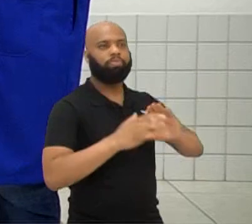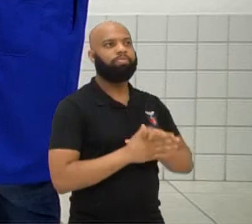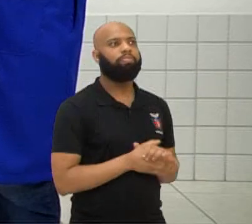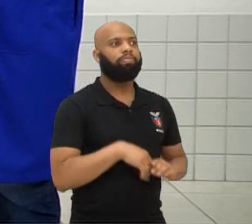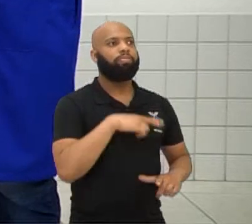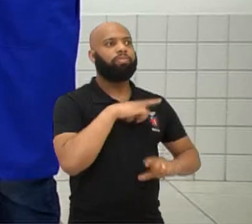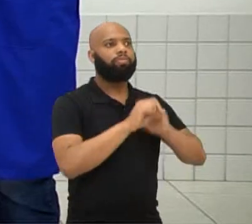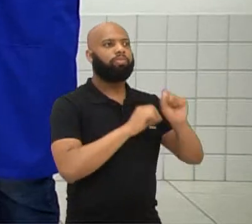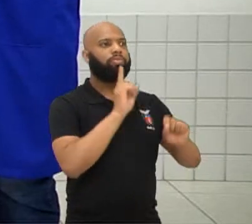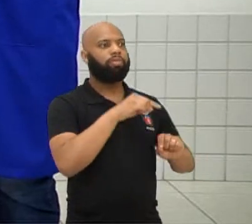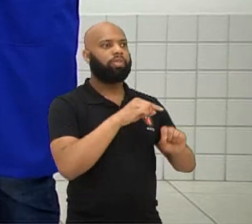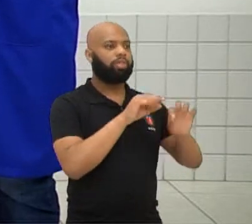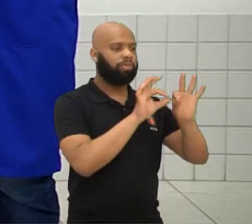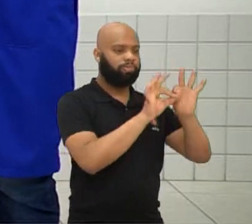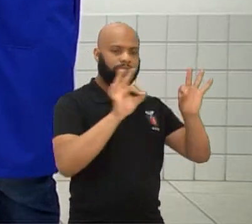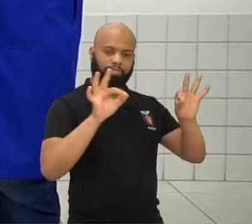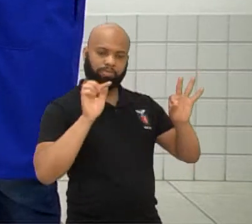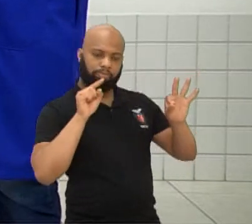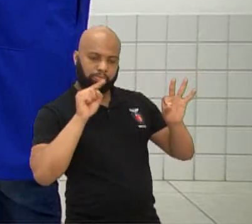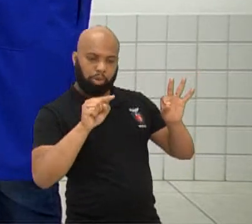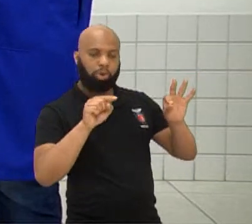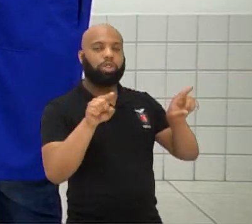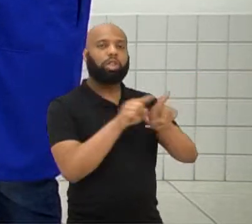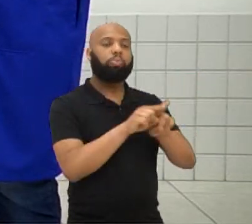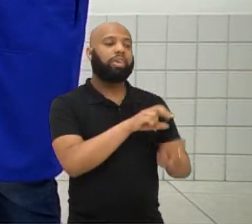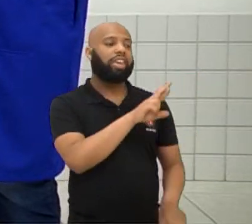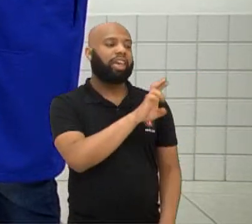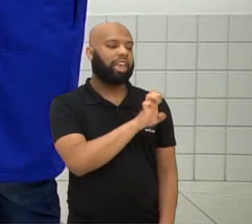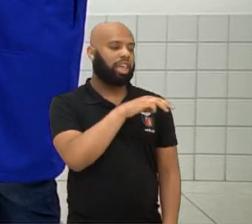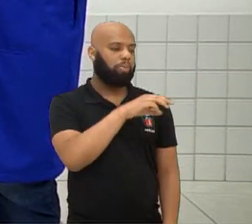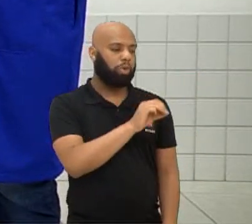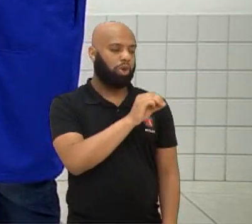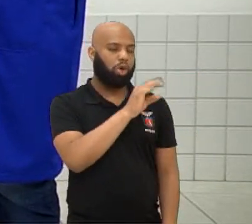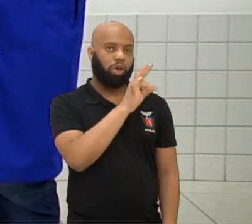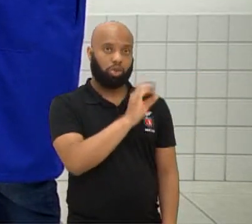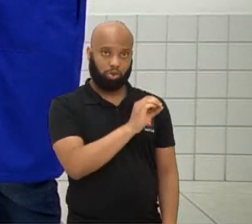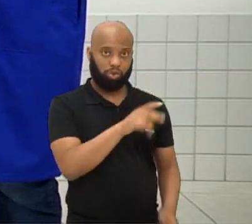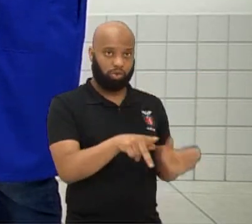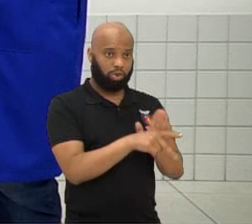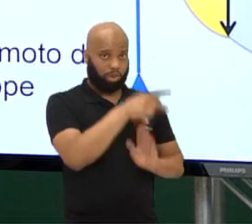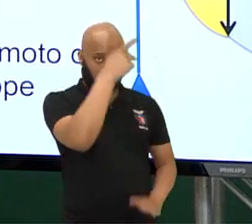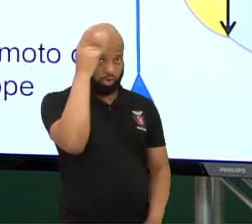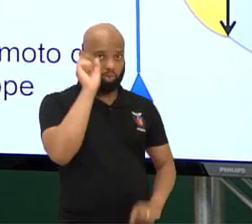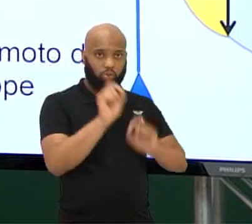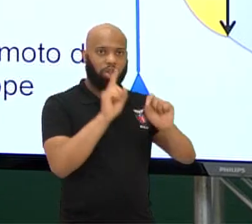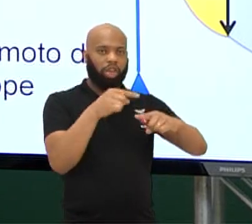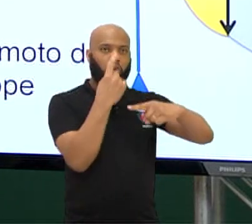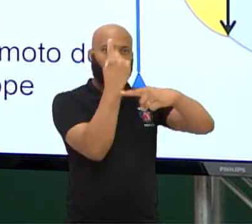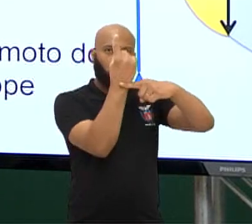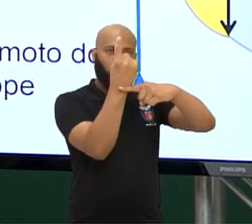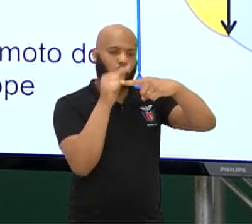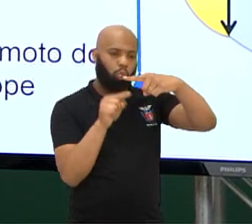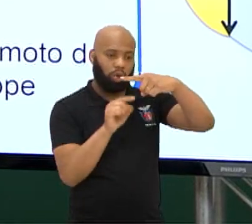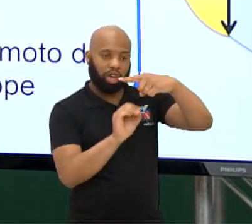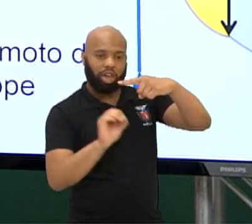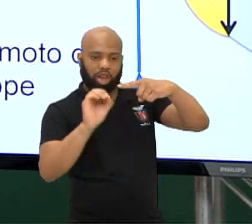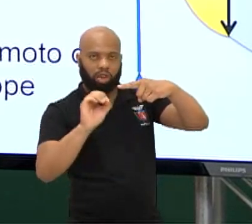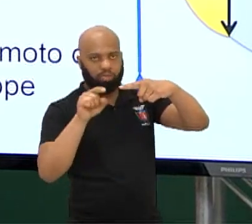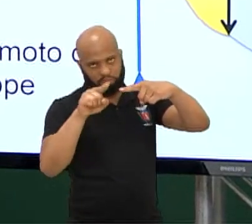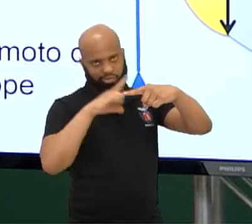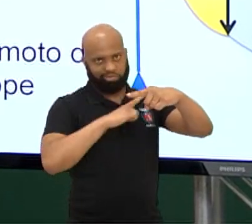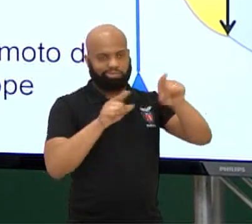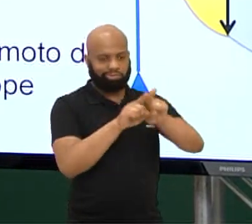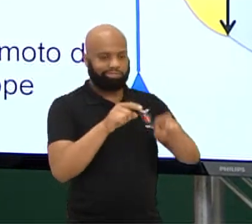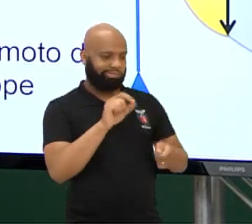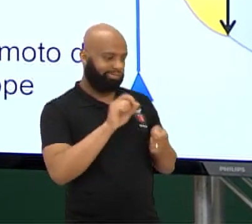você vai ter a ideia do ponto remoto do míope, que daí você vai ter aquela ideia do 1 sobre o grau que você vai estar observando, ok?